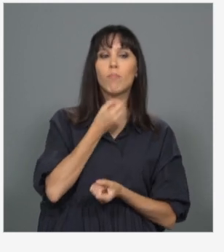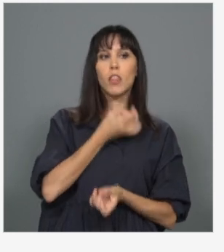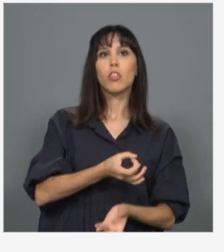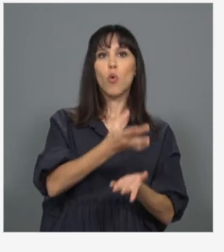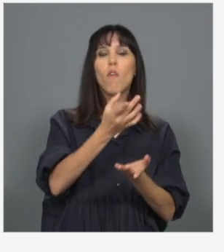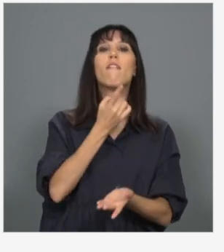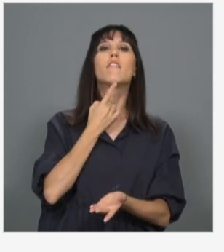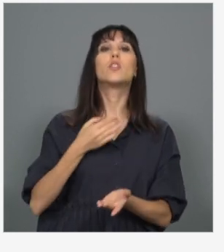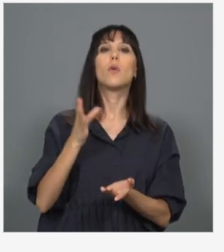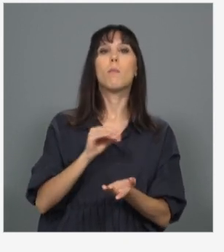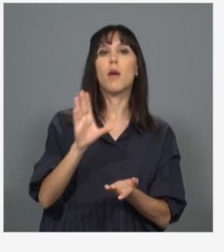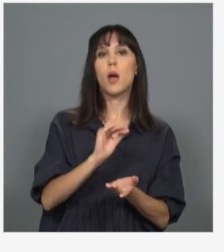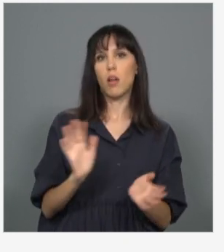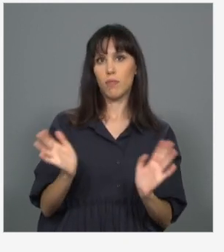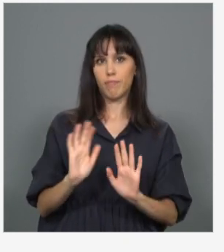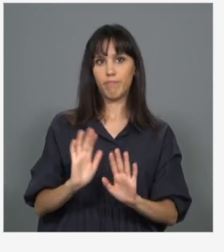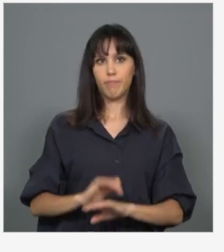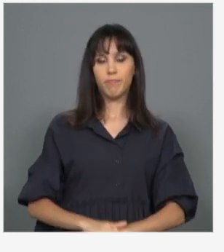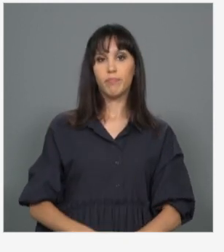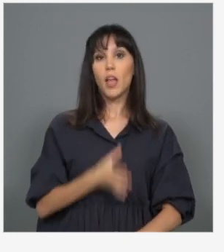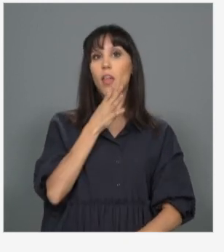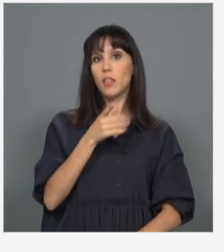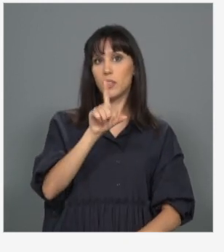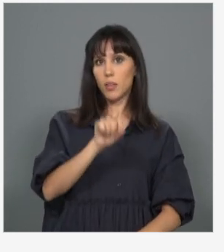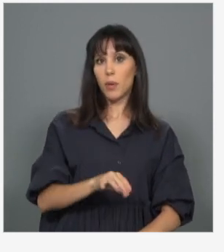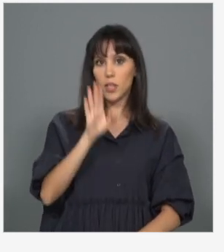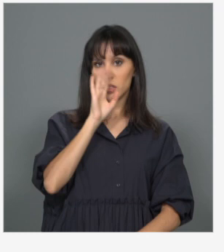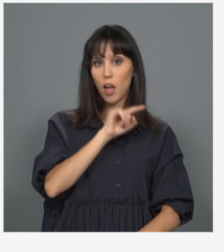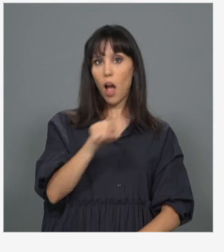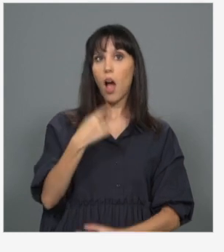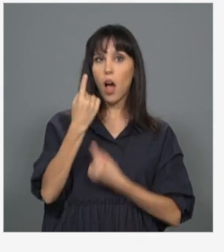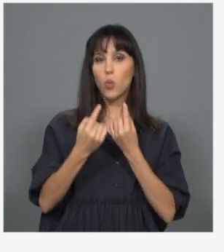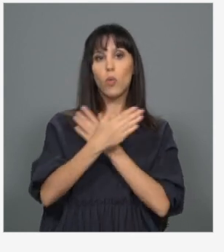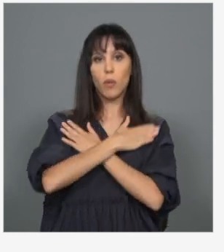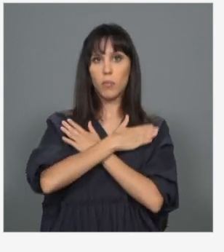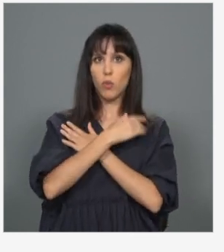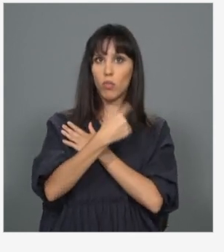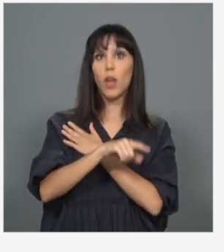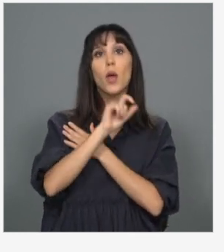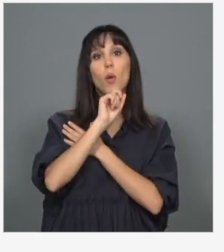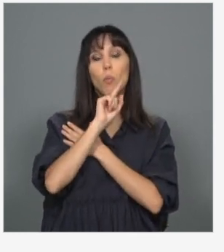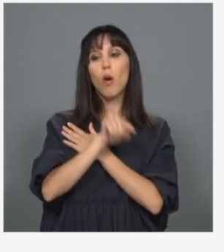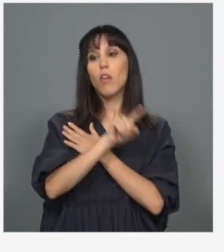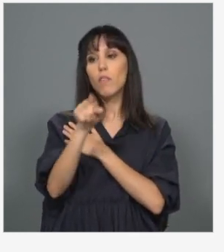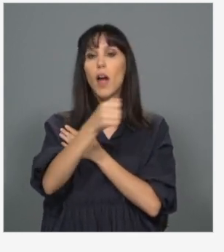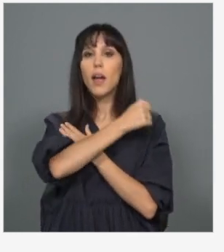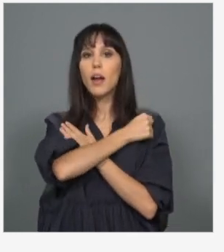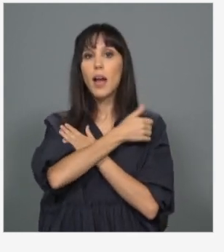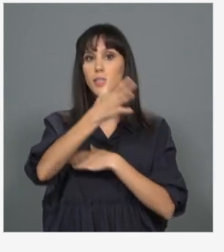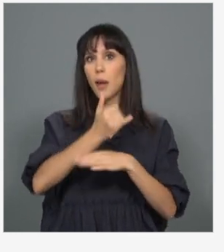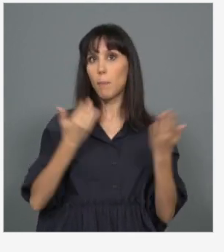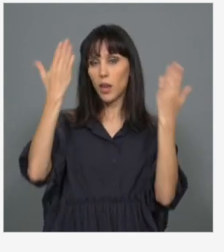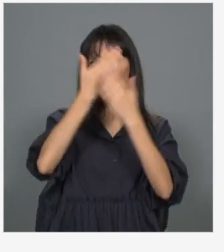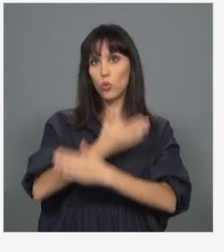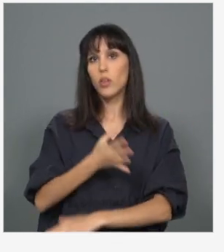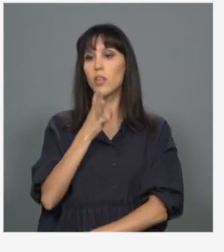cair em tentação. Disse-lhes ainda: Se algum de vós tiver um amigo, poderá ter de ir à sua casa à meia-noite para lhe